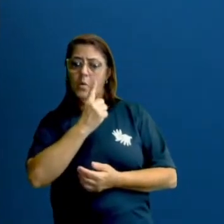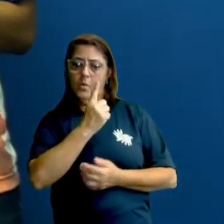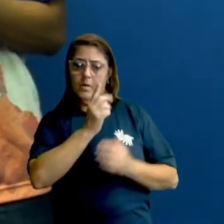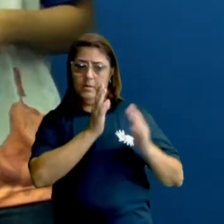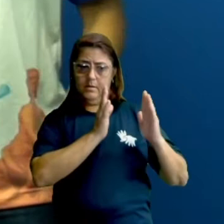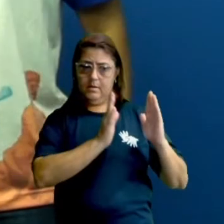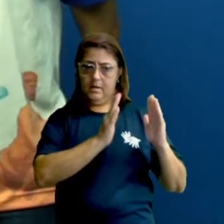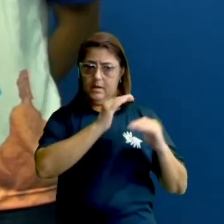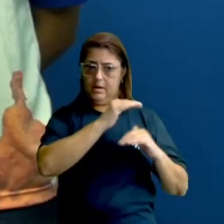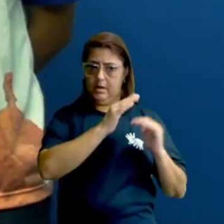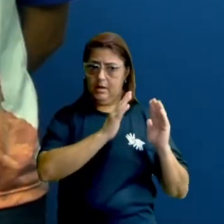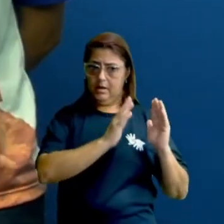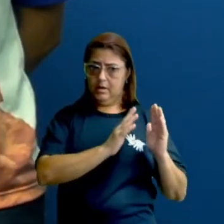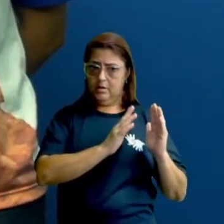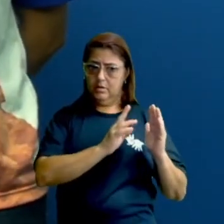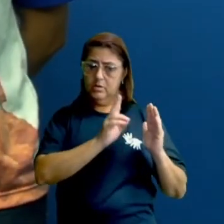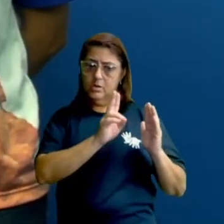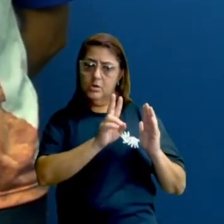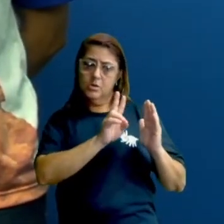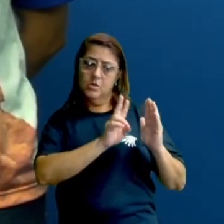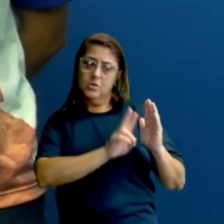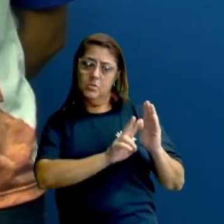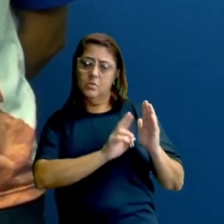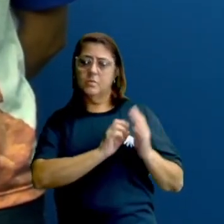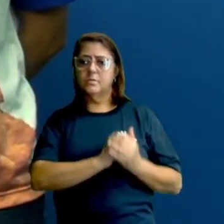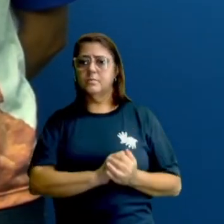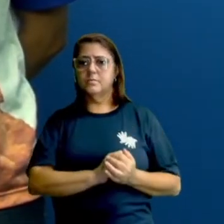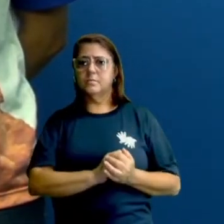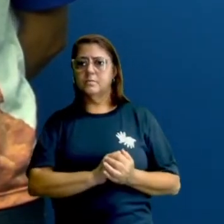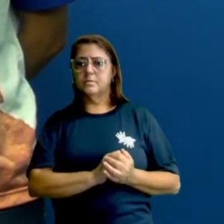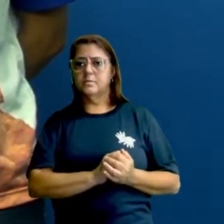caixa e separar em 2 em 2.